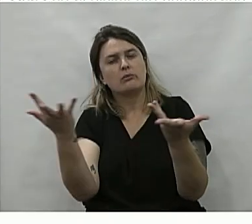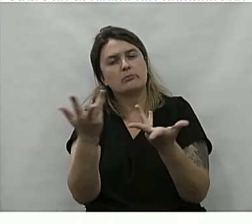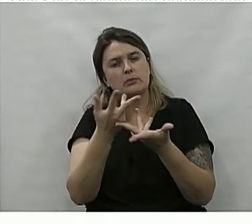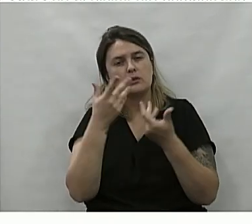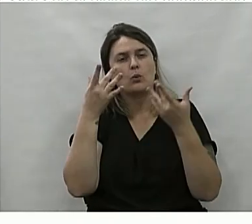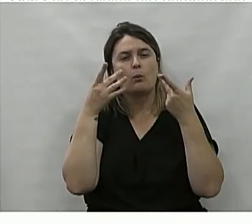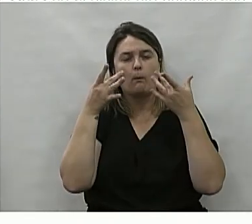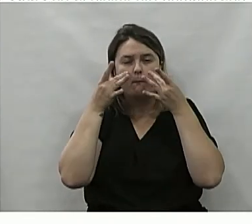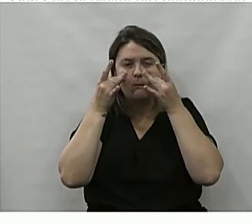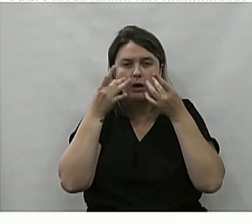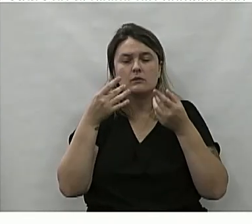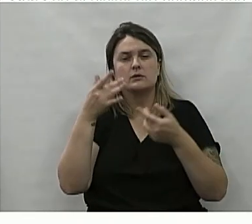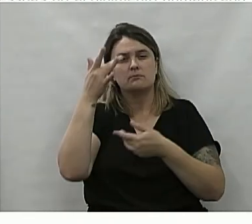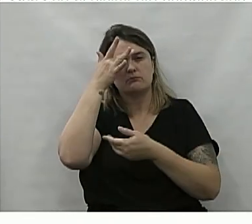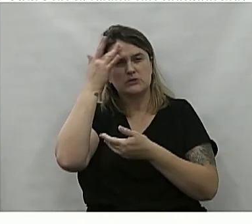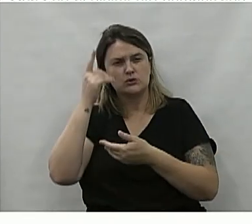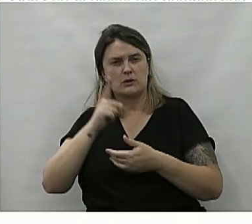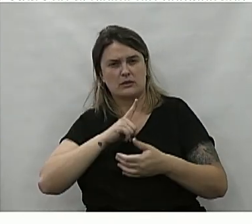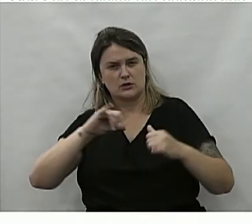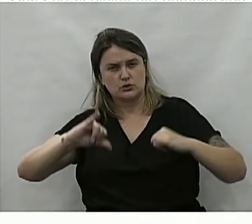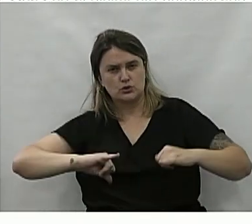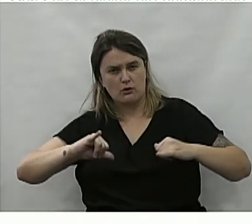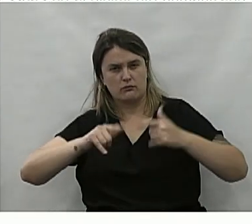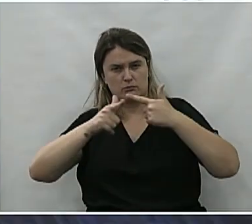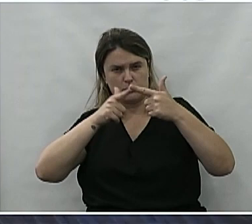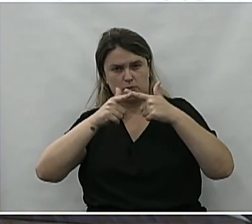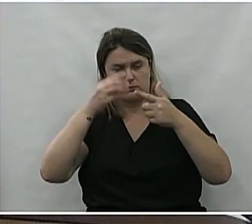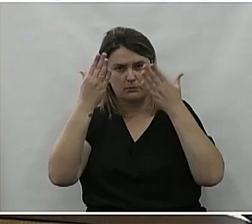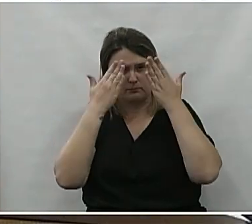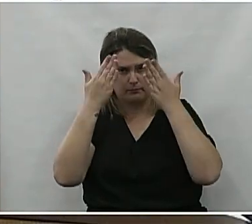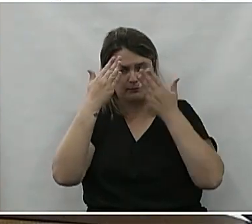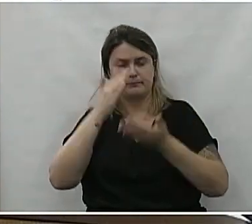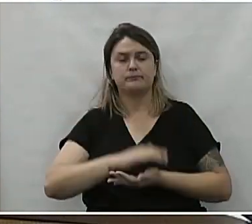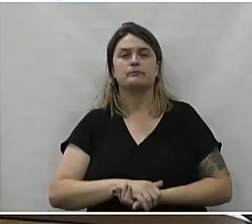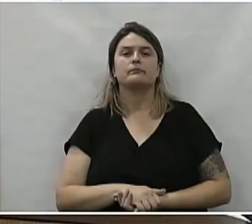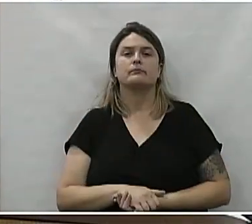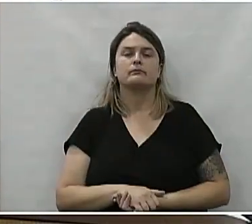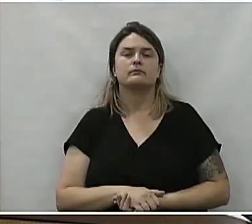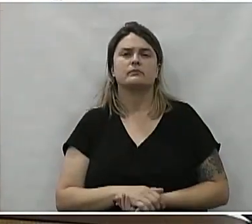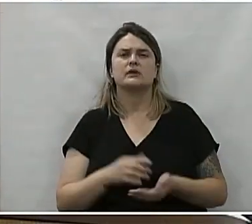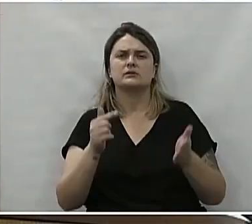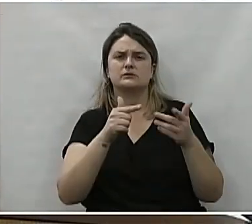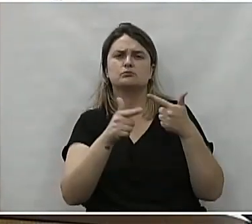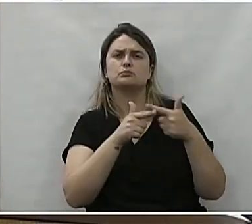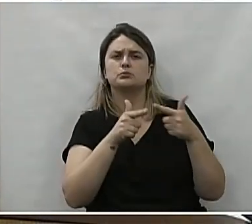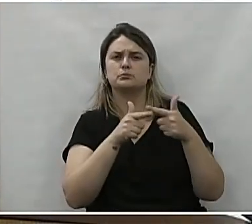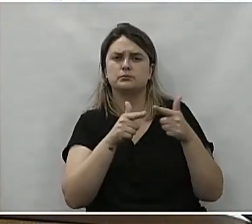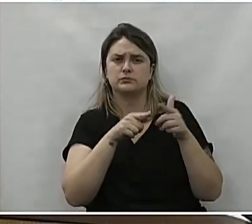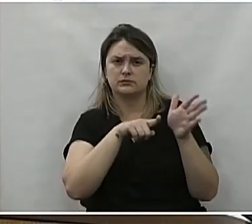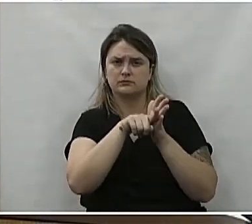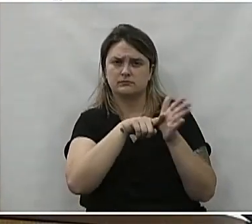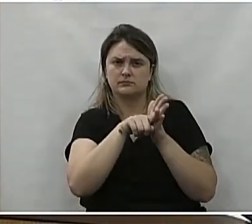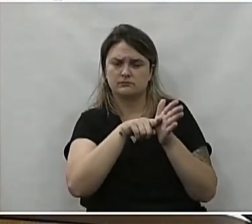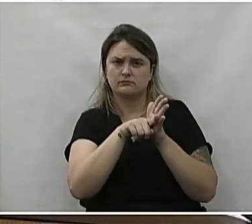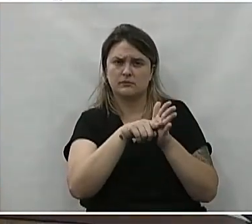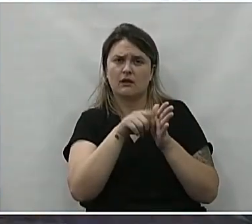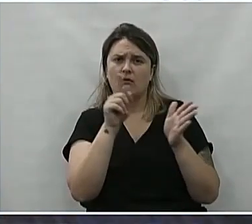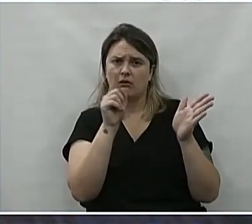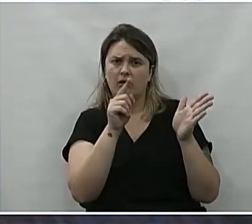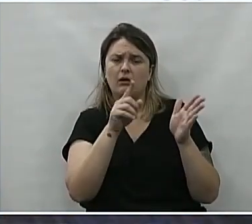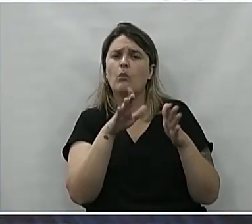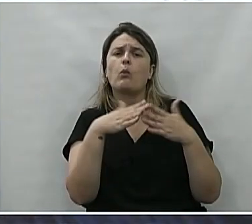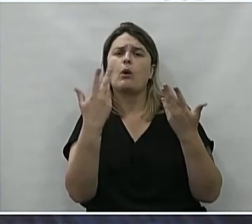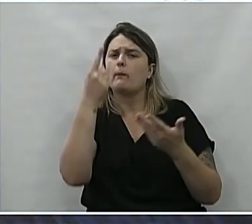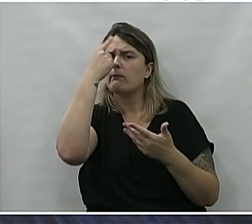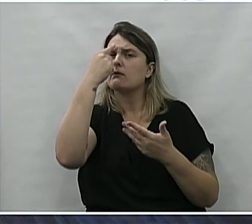Humanizado Diante do paciente Com sofrimentos Psíquicos O problema Portanto Da pesquisa É justamente esse